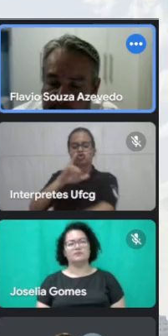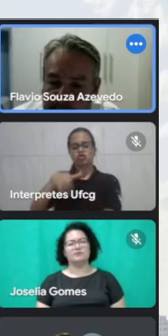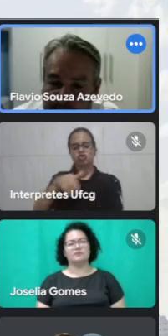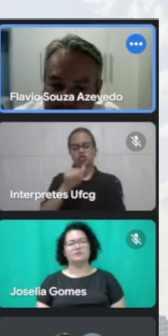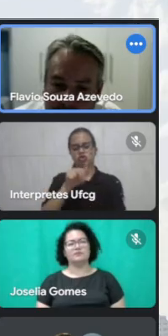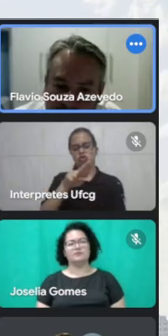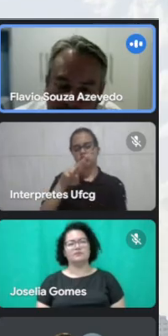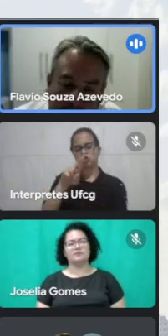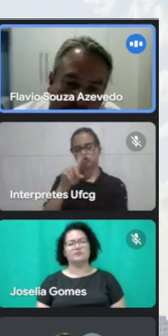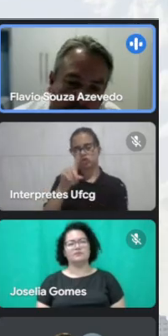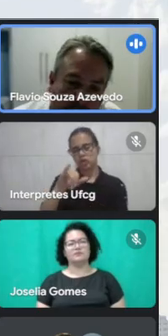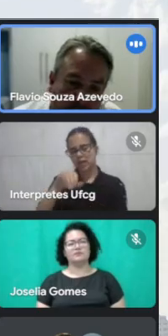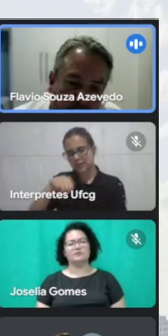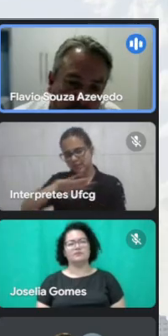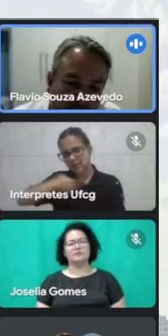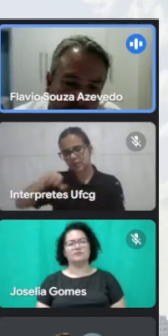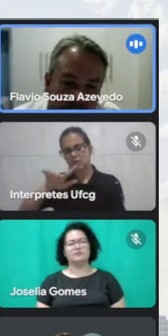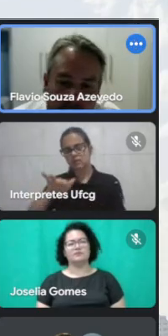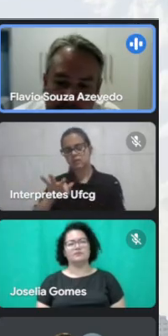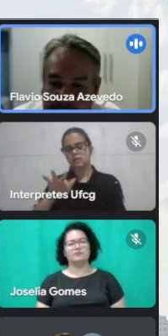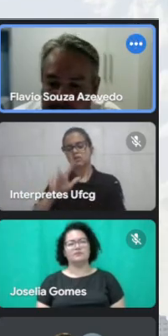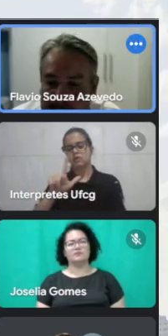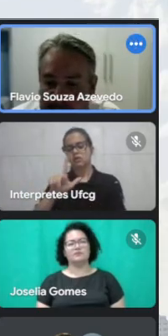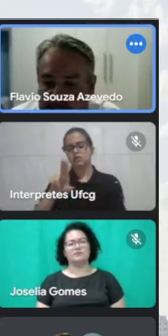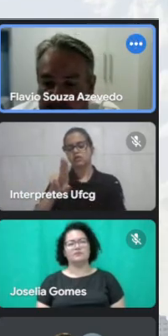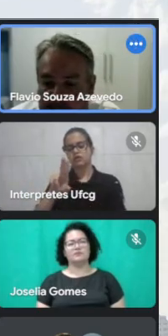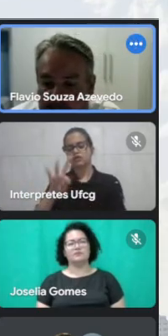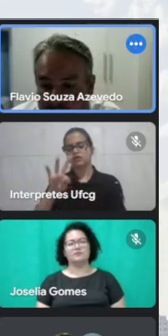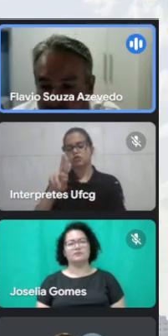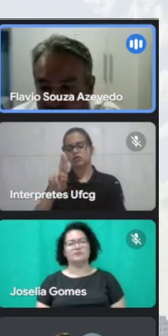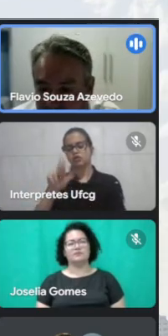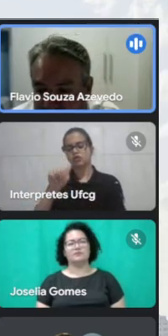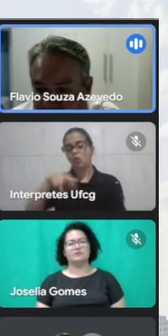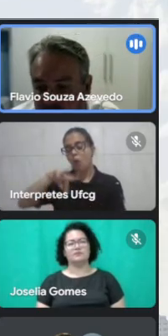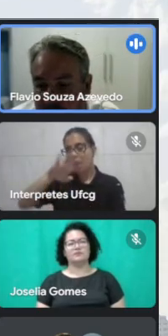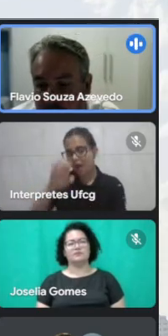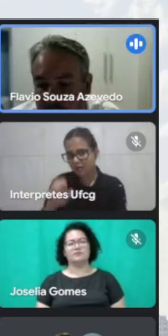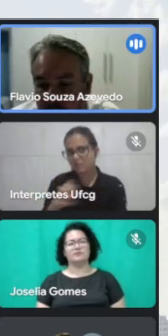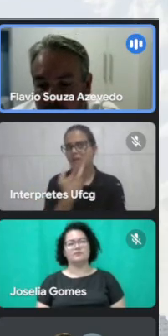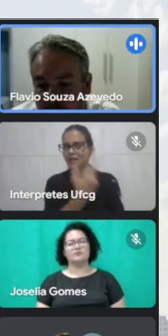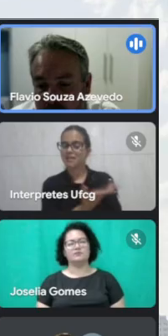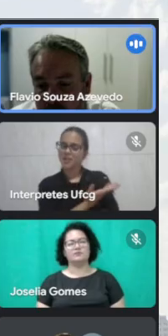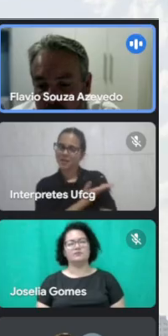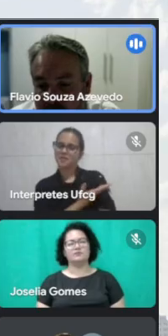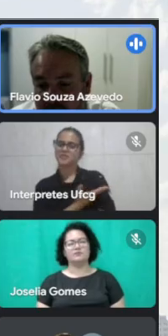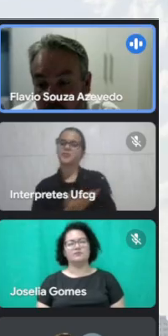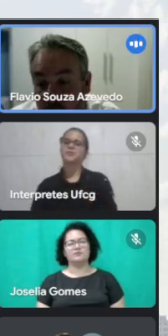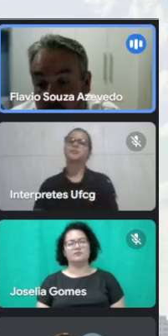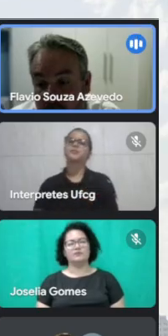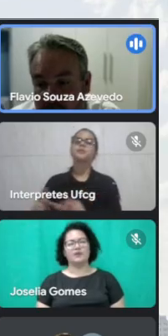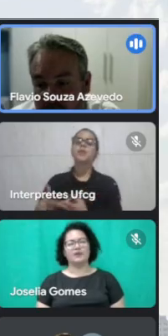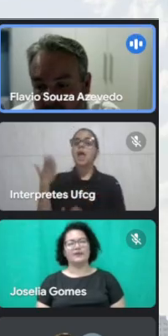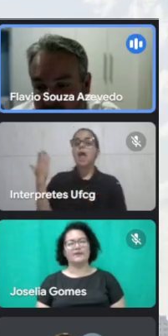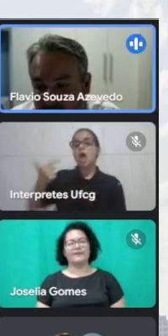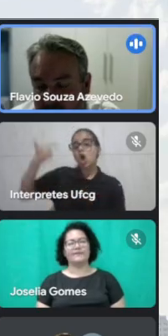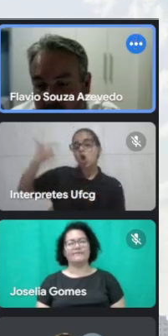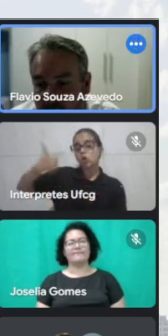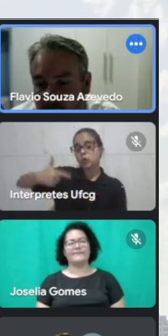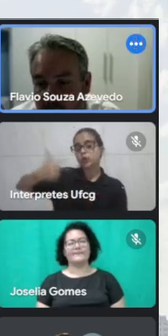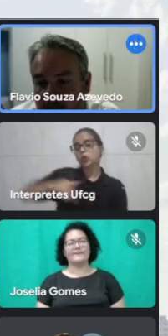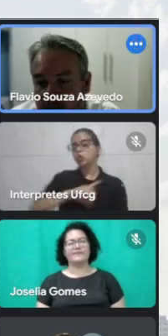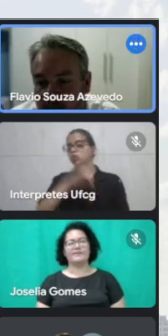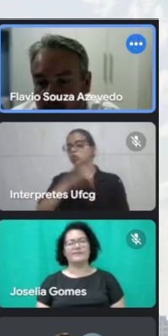também, essa parte aí que o pessoal pesquisa também. E o mais utilizado, né, é o fluxo de superfície com plantas